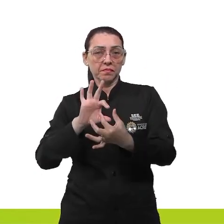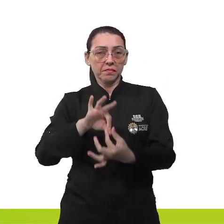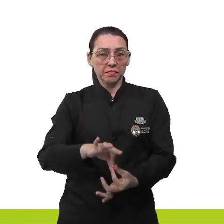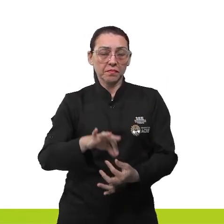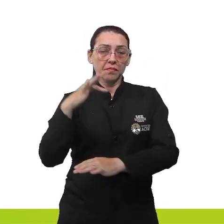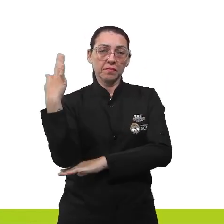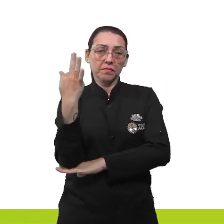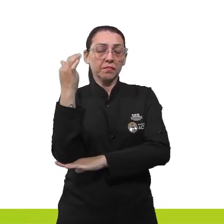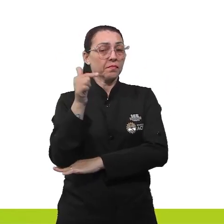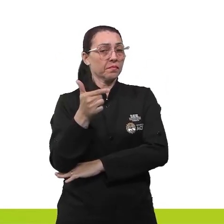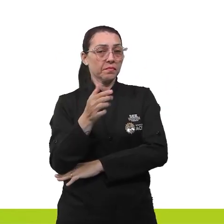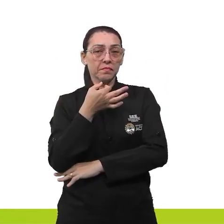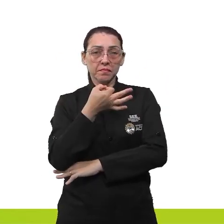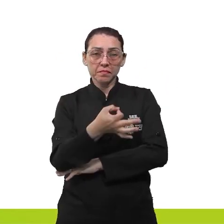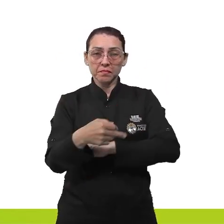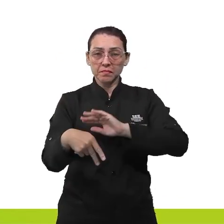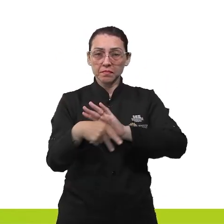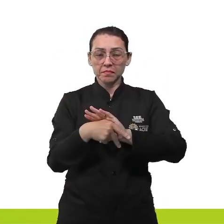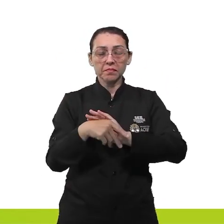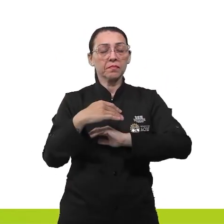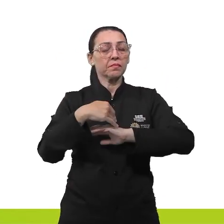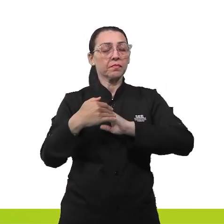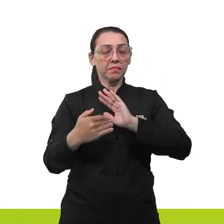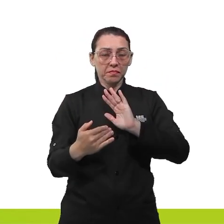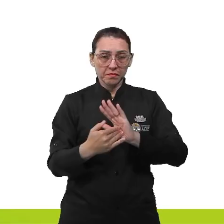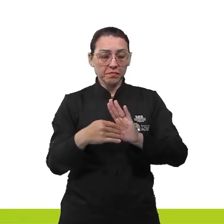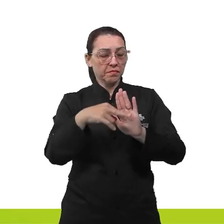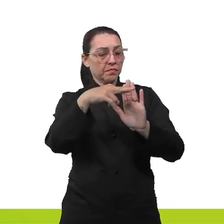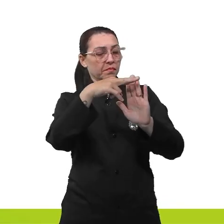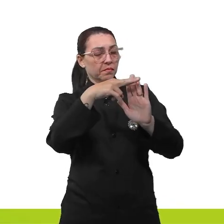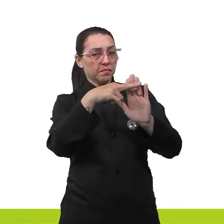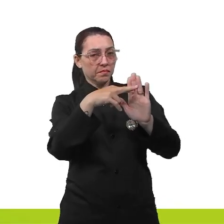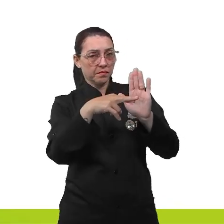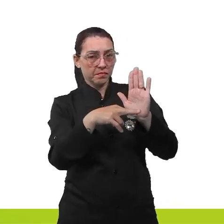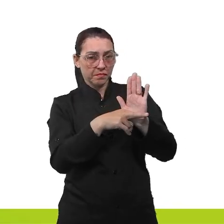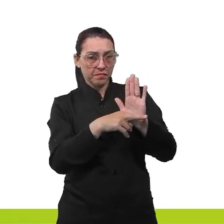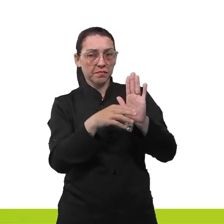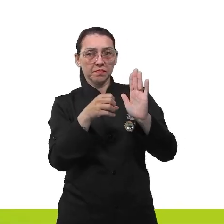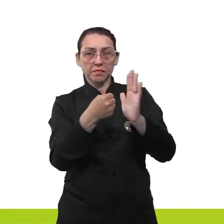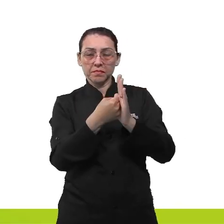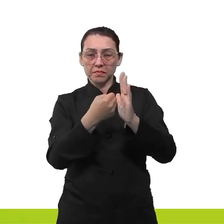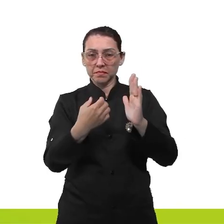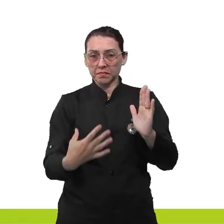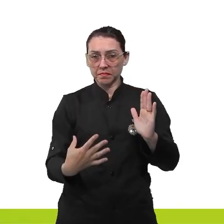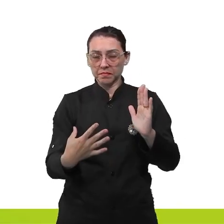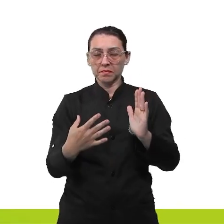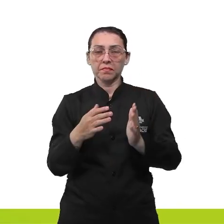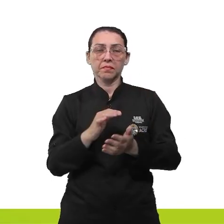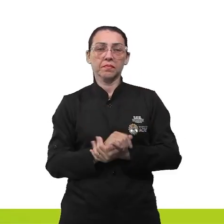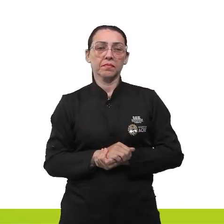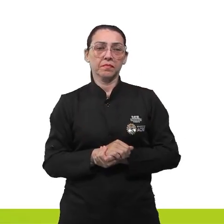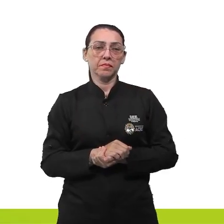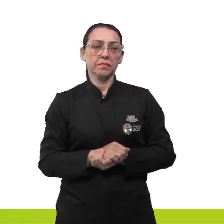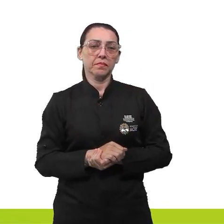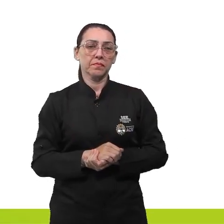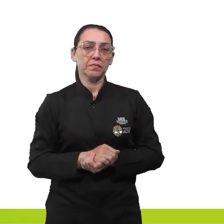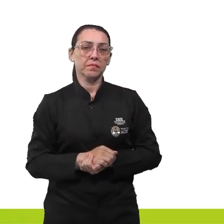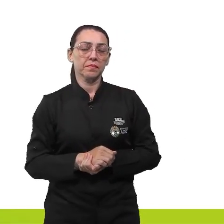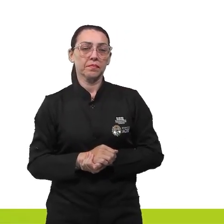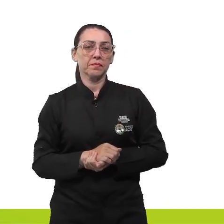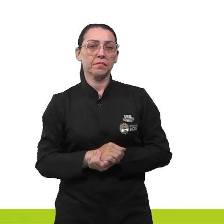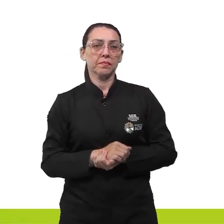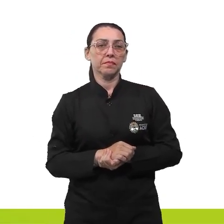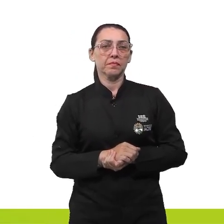formal, não contém opinião. Então, tudo aquilo, né, que a característica do texto expositivo pede.